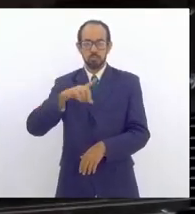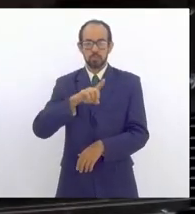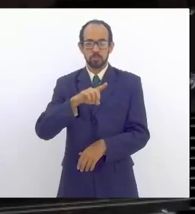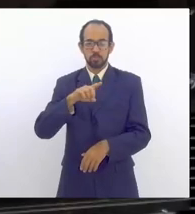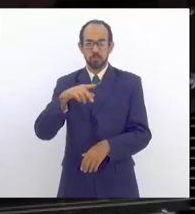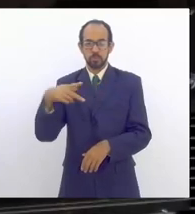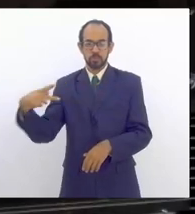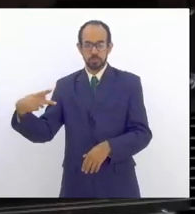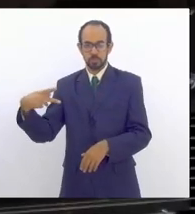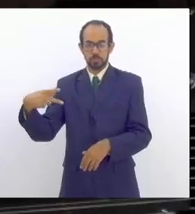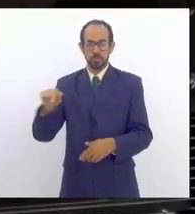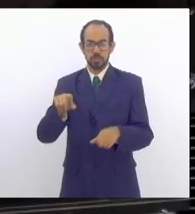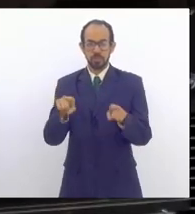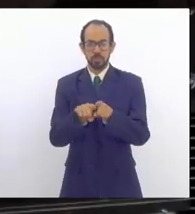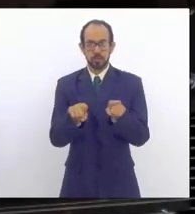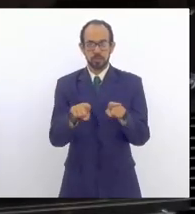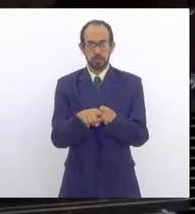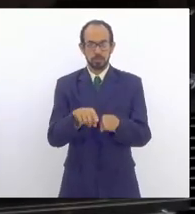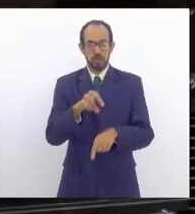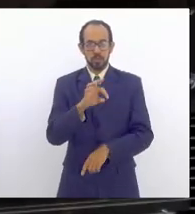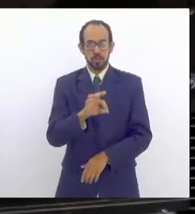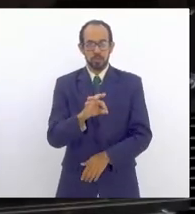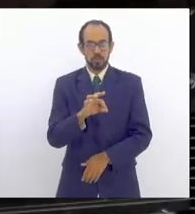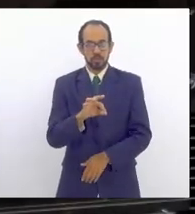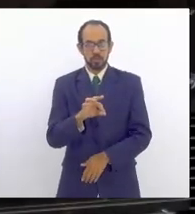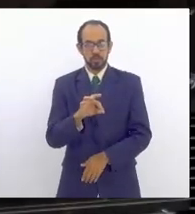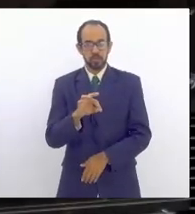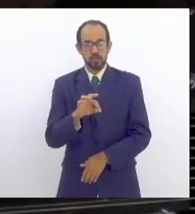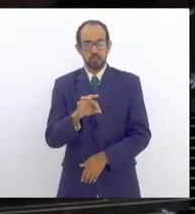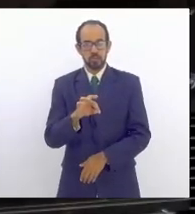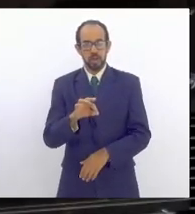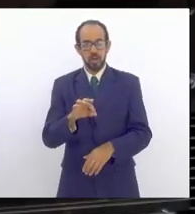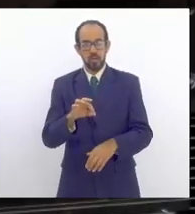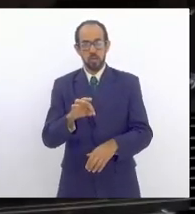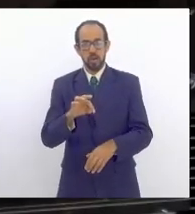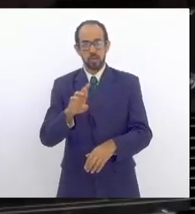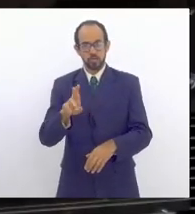e o nosso Tribunal Regional Federal, que foram importantíssimos.